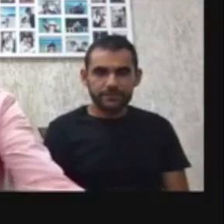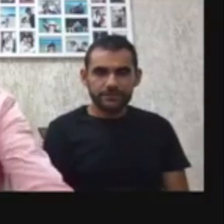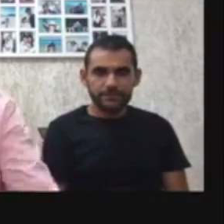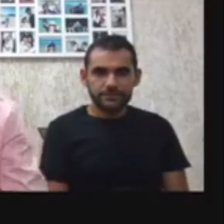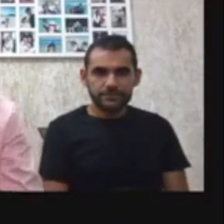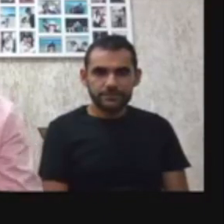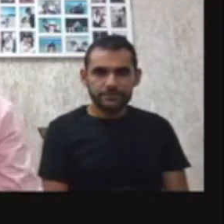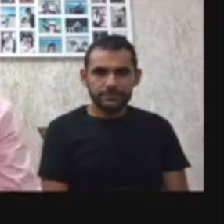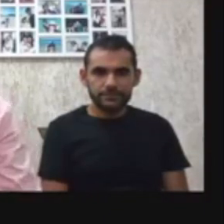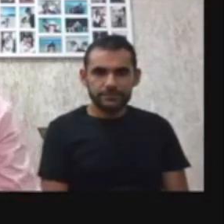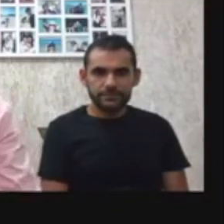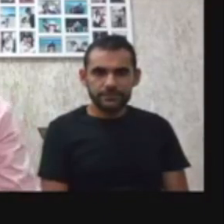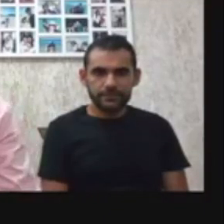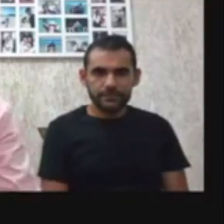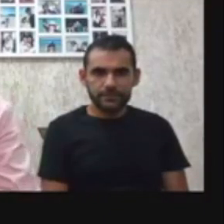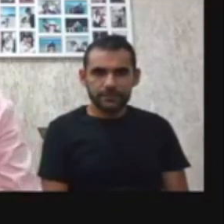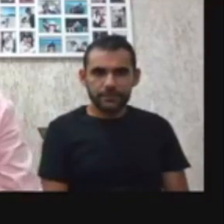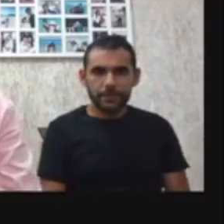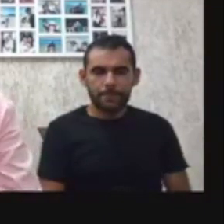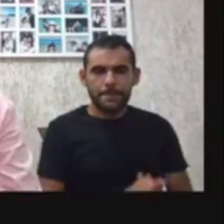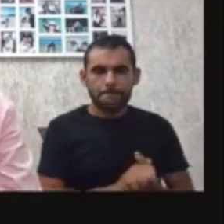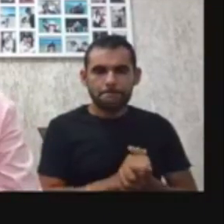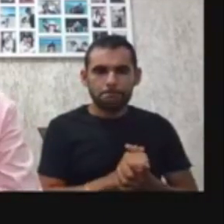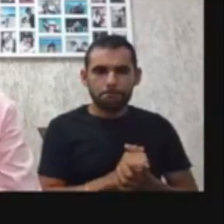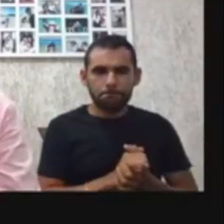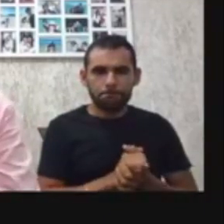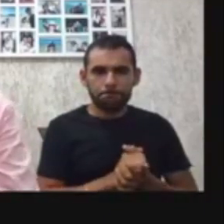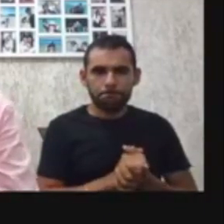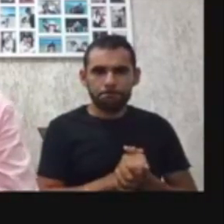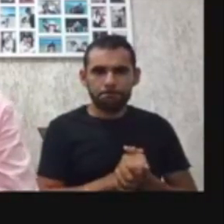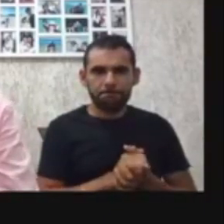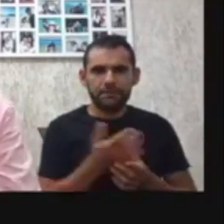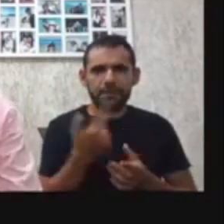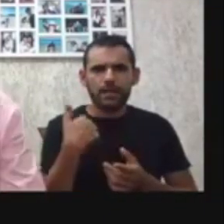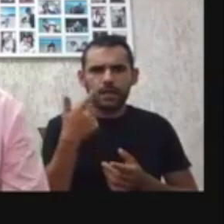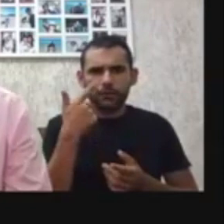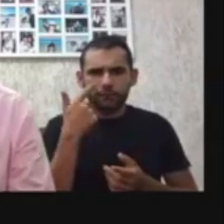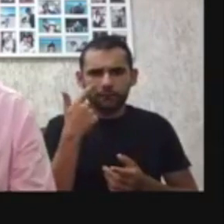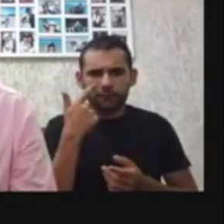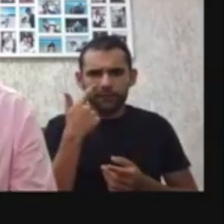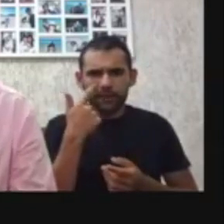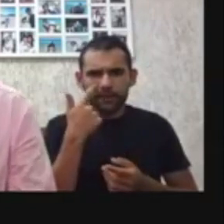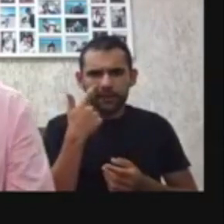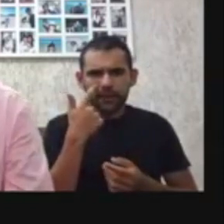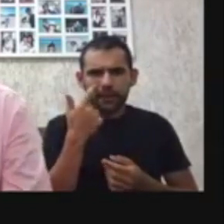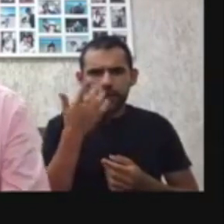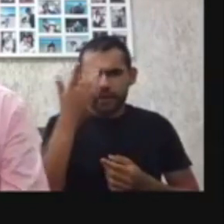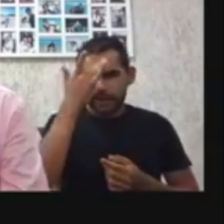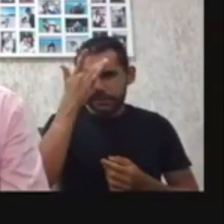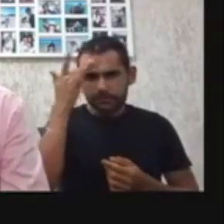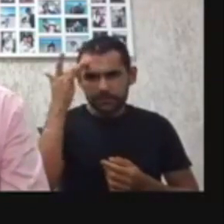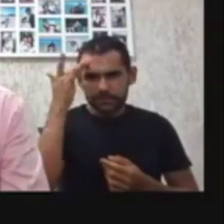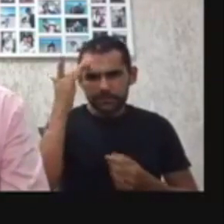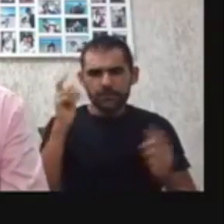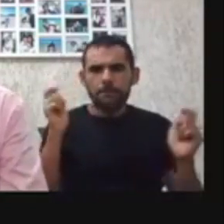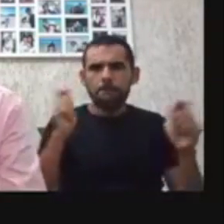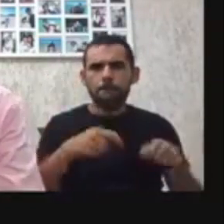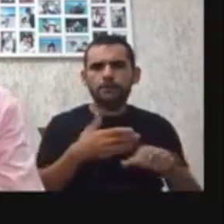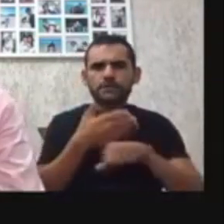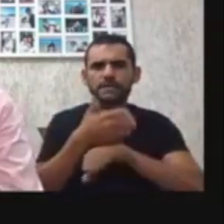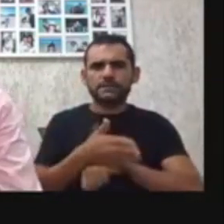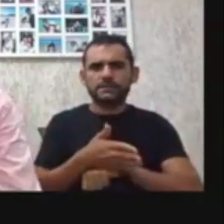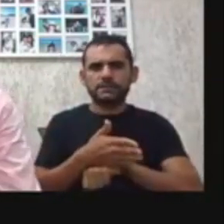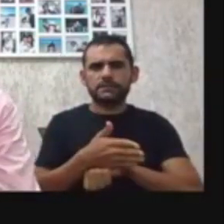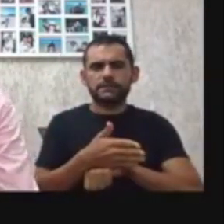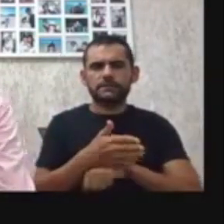coisas muito pertinentes que eu queria te perguntar, e eu queria ver com o senhor como é que as pessoas podem ter acesso a esse plano